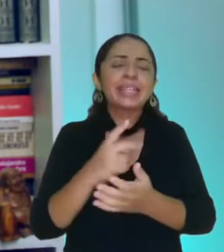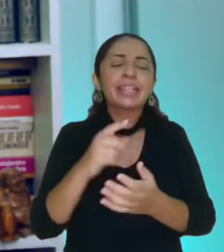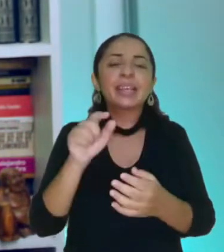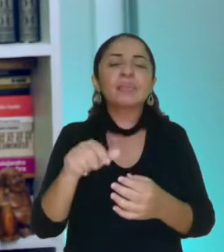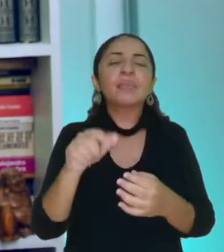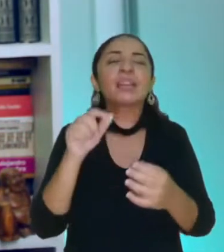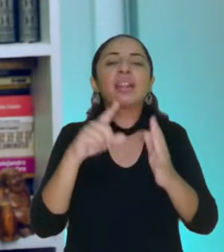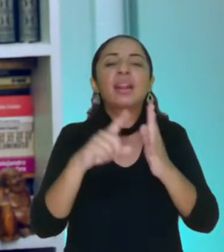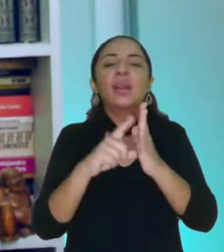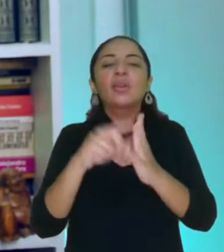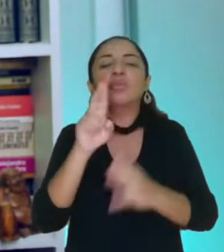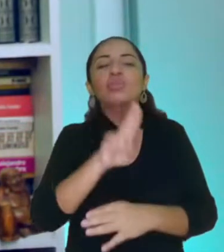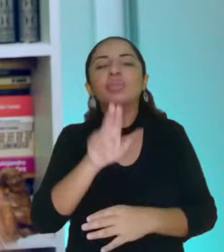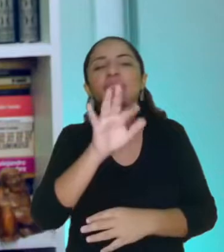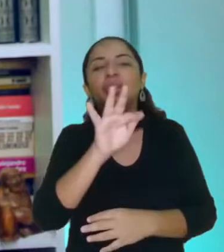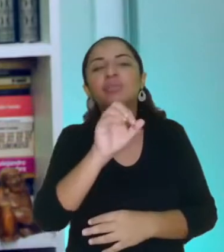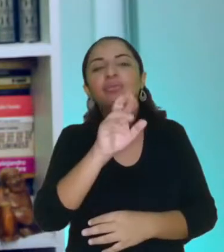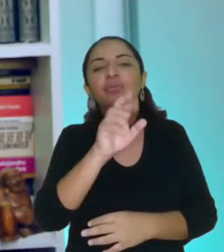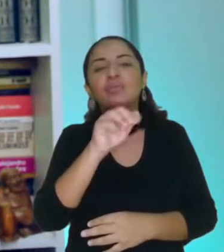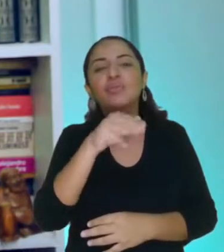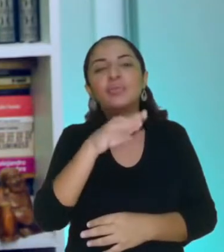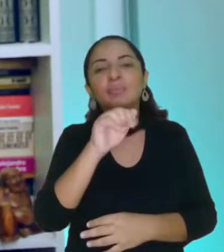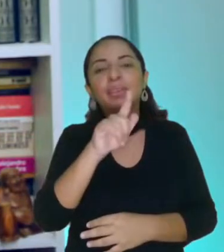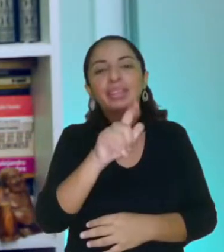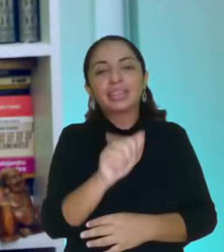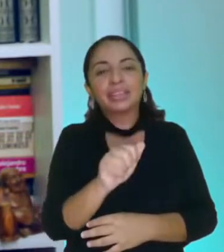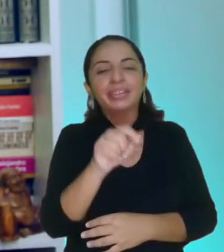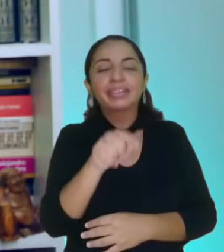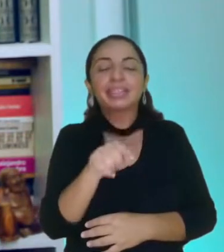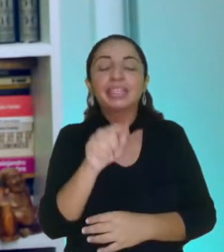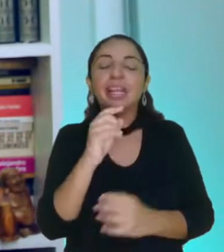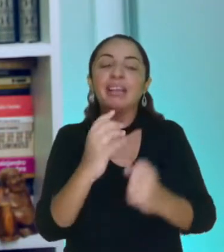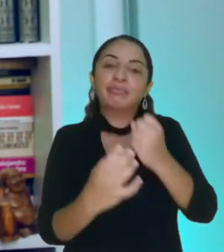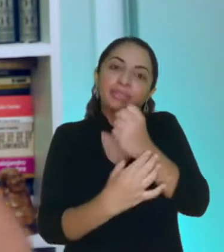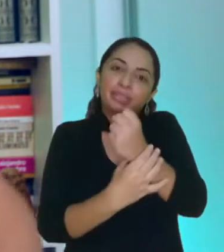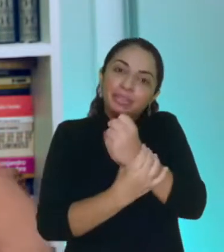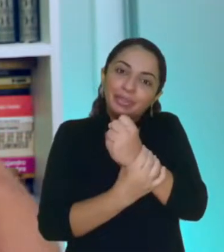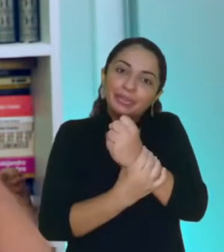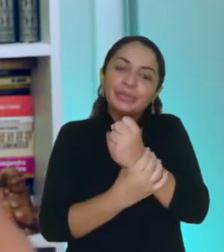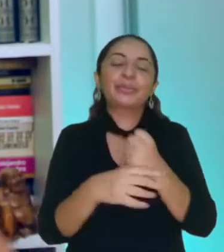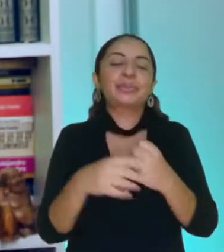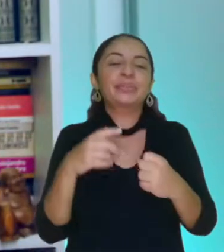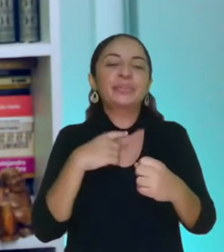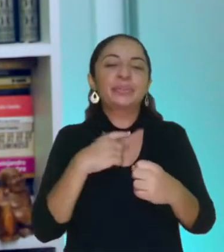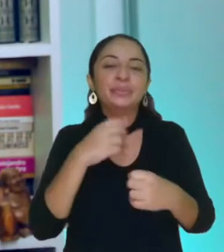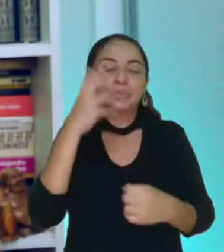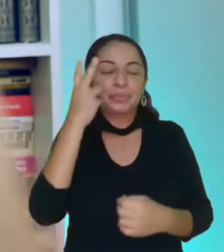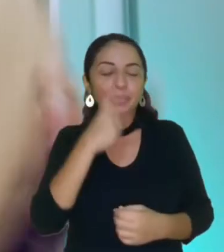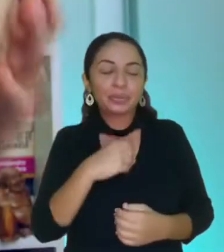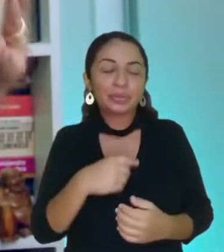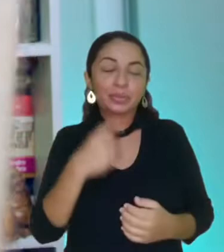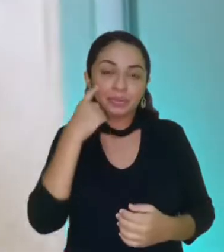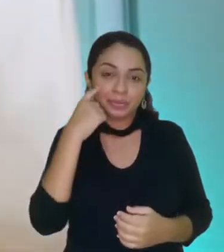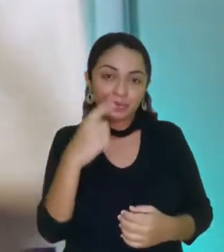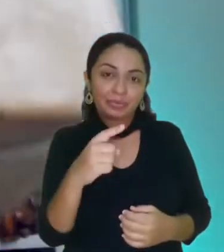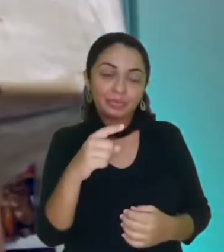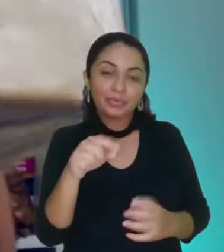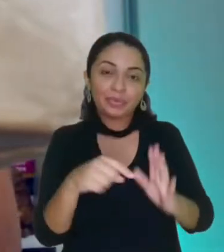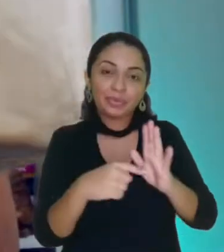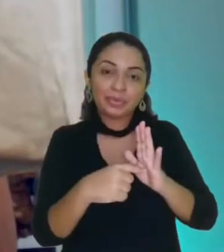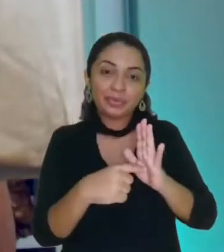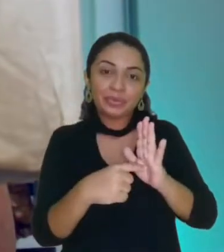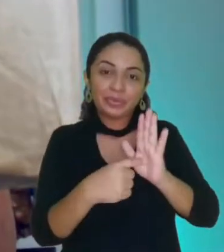do Formiga geralmente são bem conservados mesmo. Deixa eu até mostrar aqui para vocês aqui, ó.